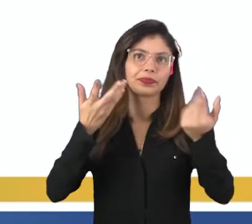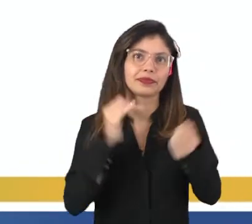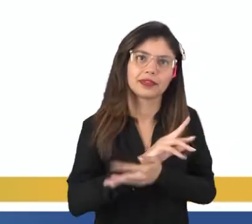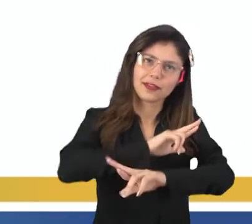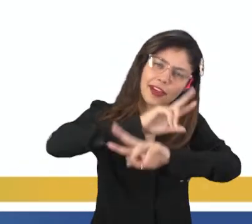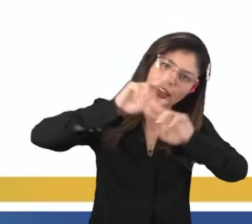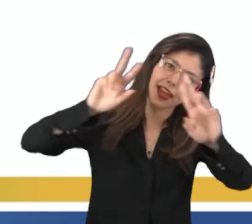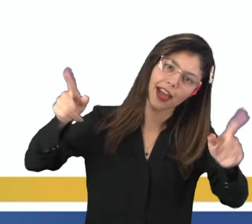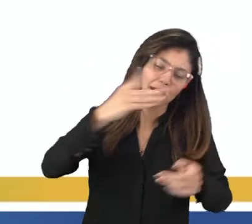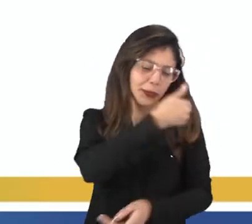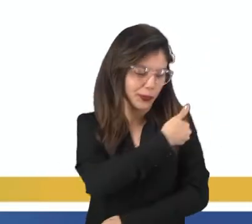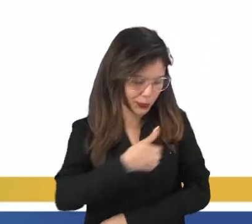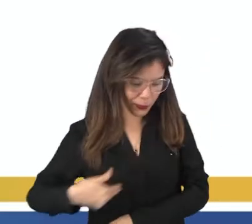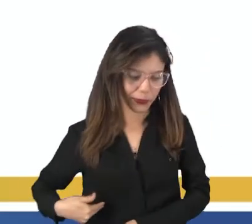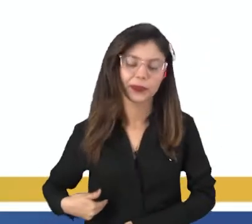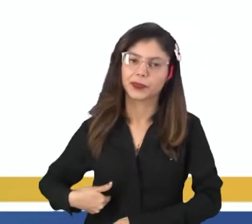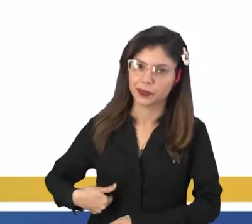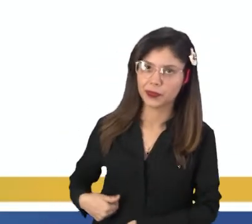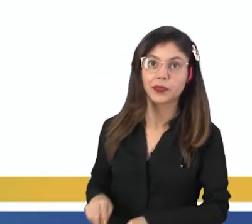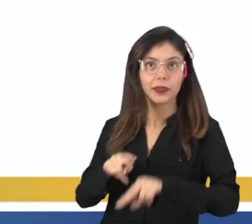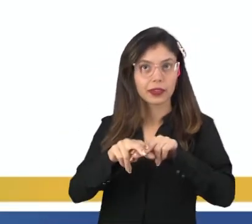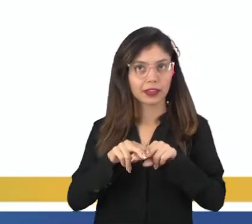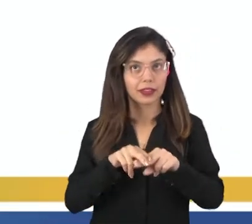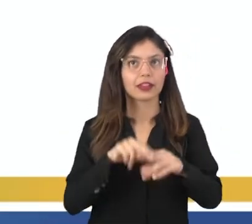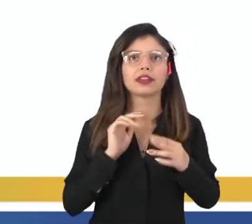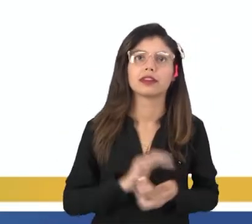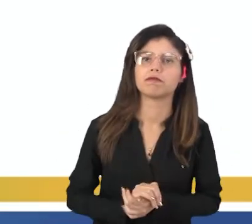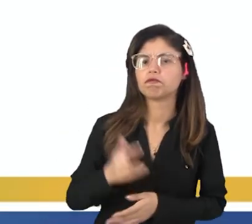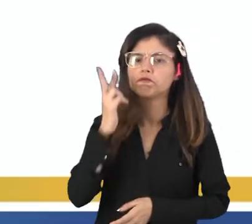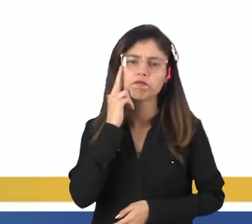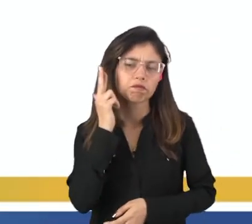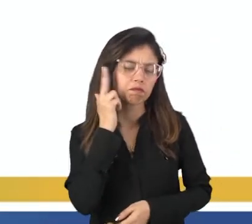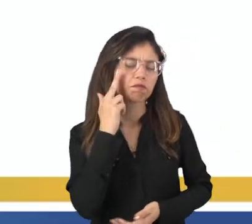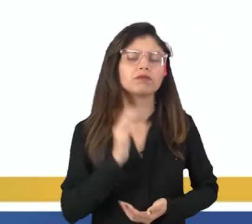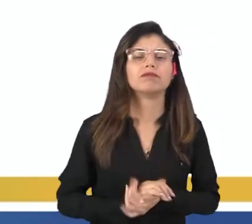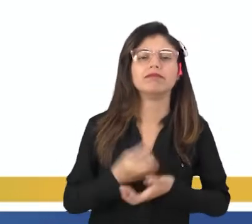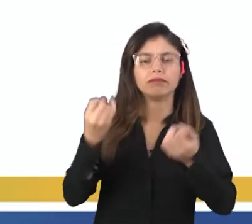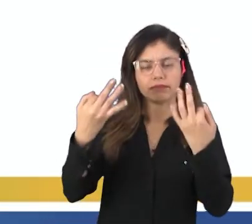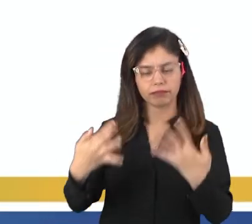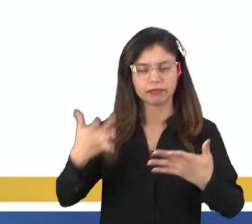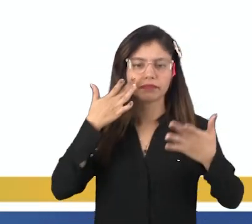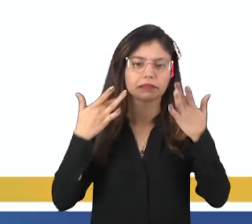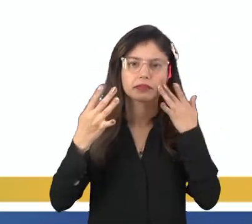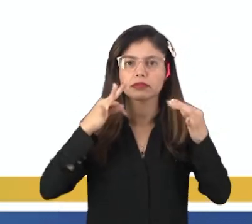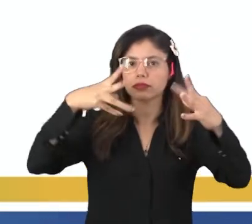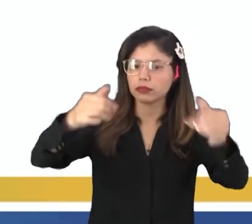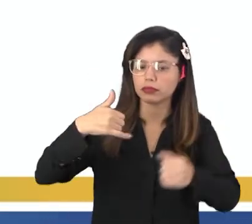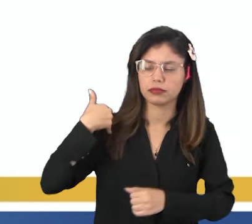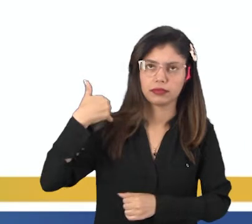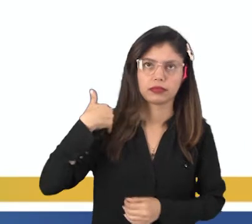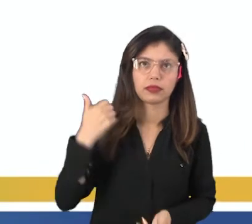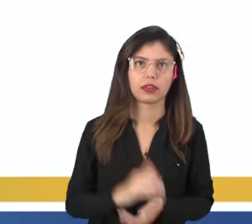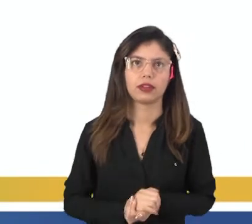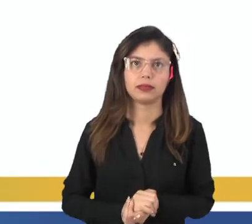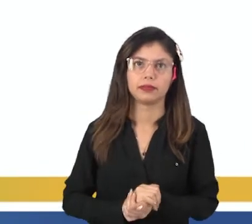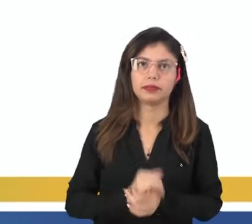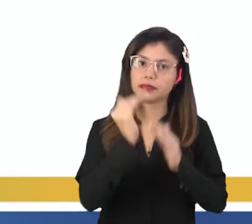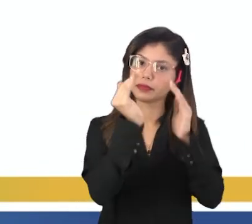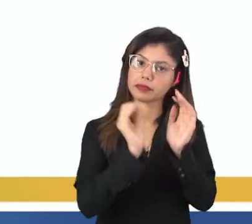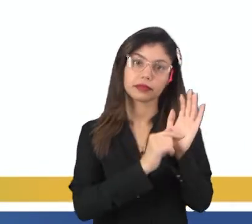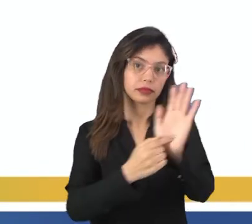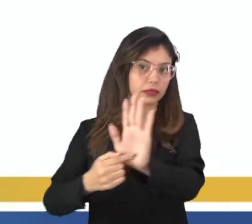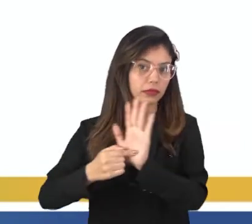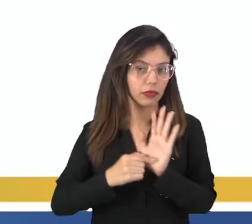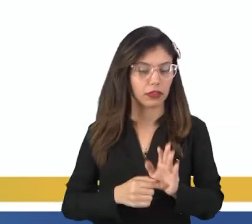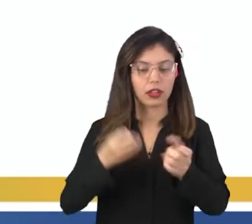os mais variados públicos por isso é comum afirmar que a peça para todas as idades a obra